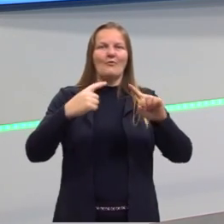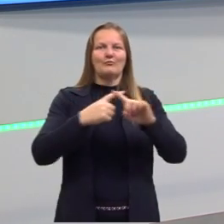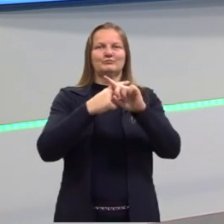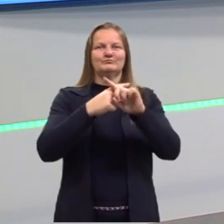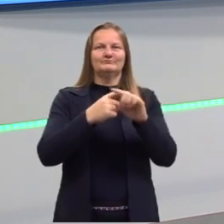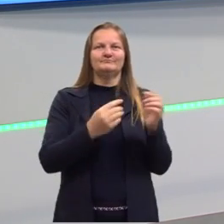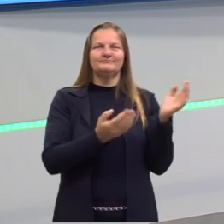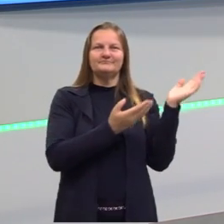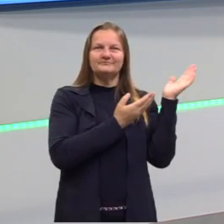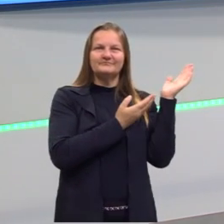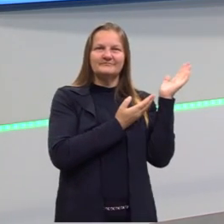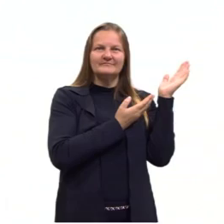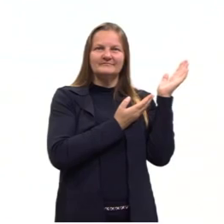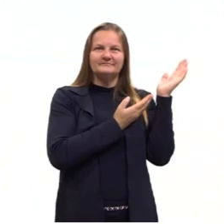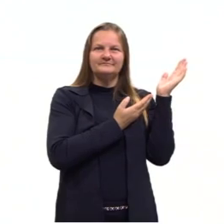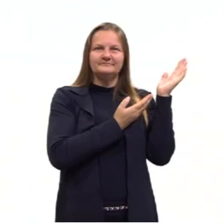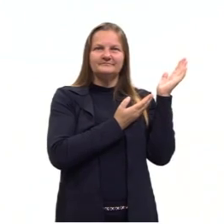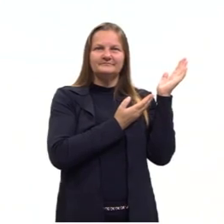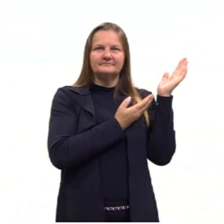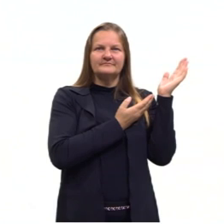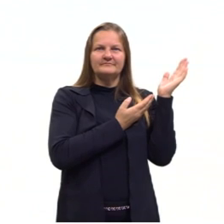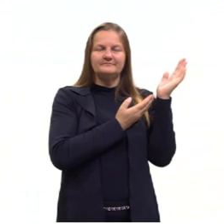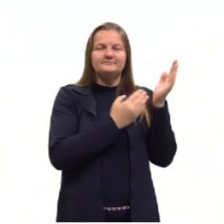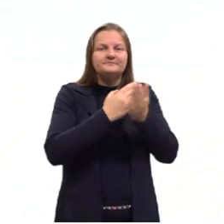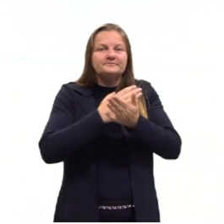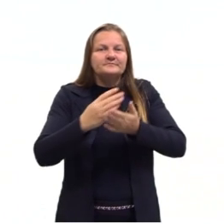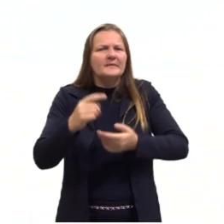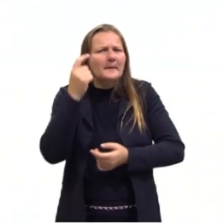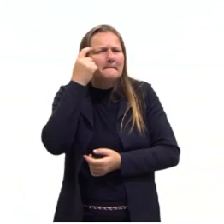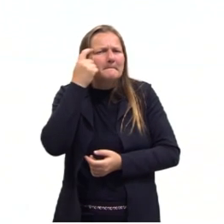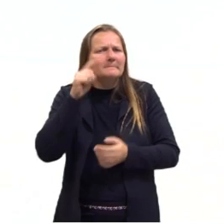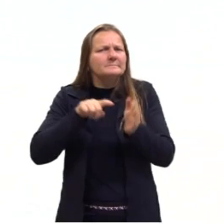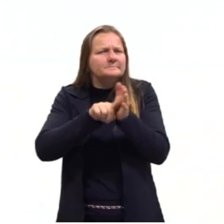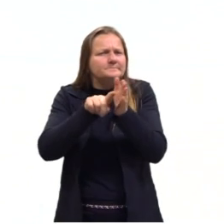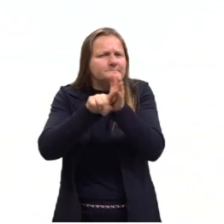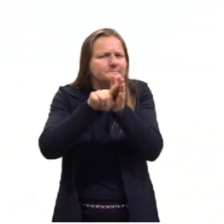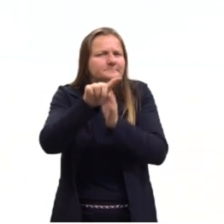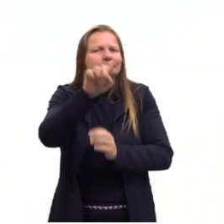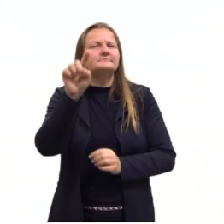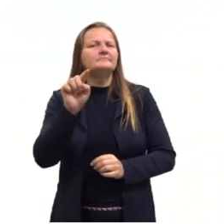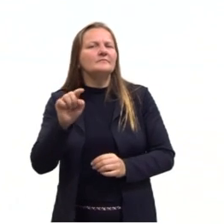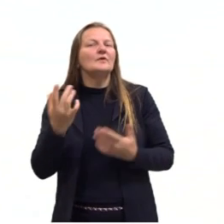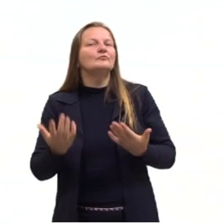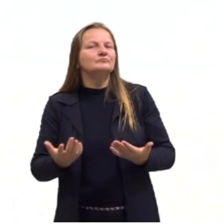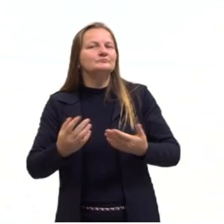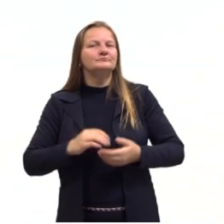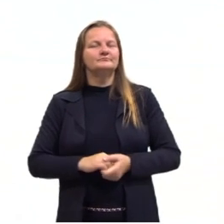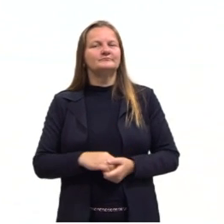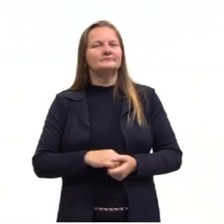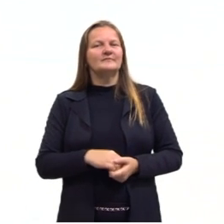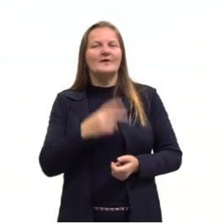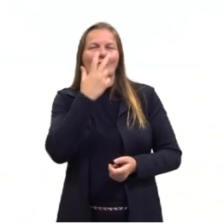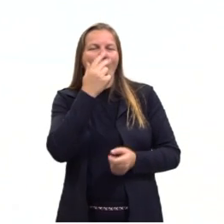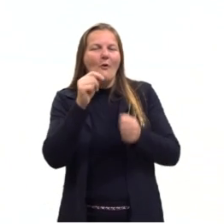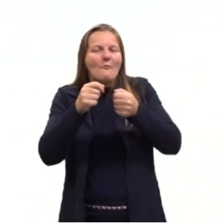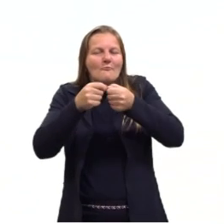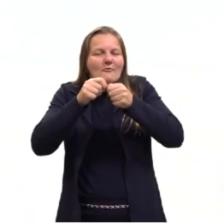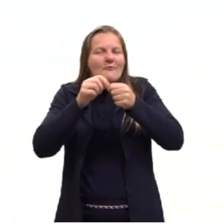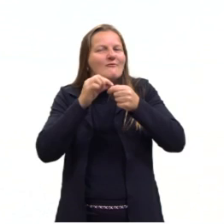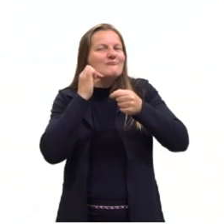e o começo como sempre fazendo um questionamento aí para vocês né colocando aí aquela pulga atrás da orelha